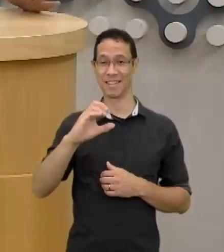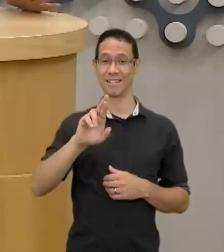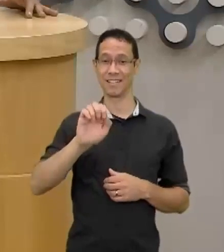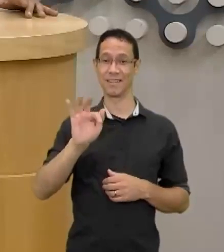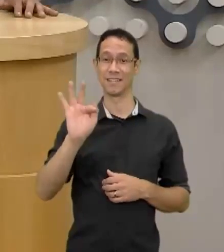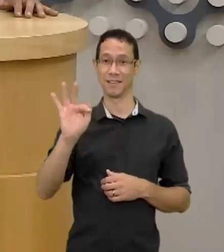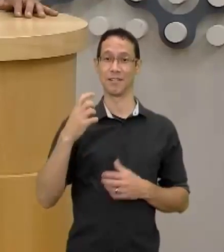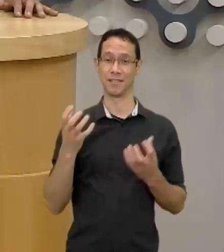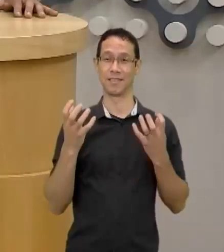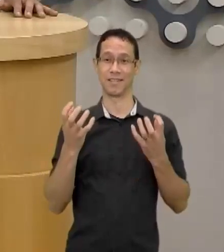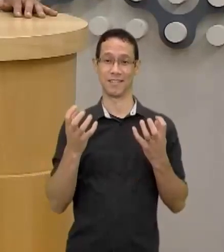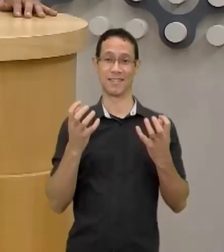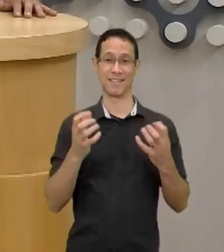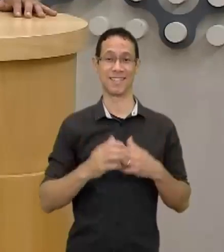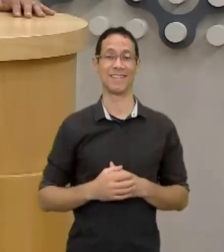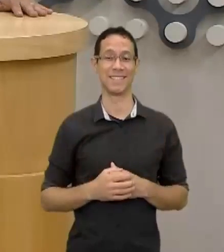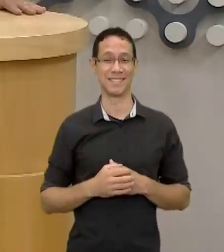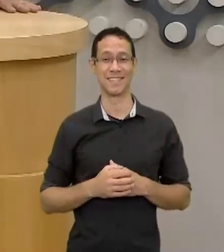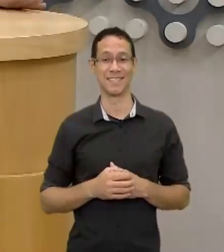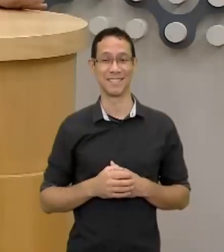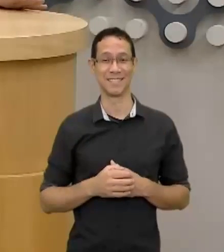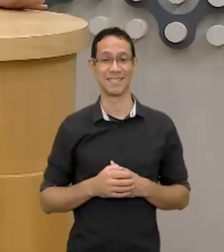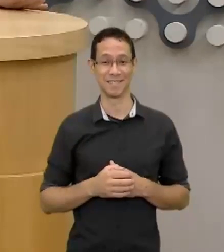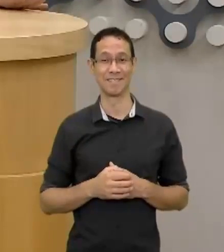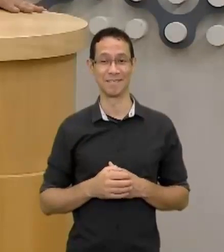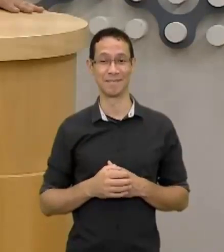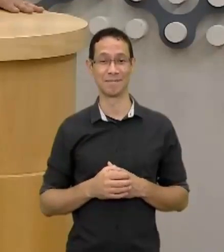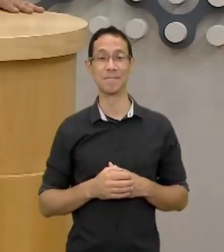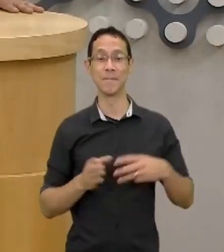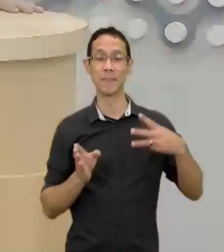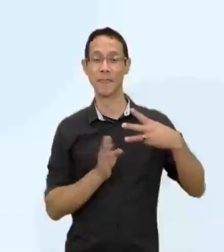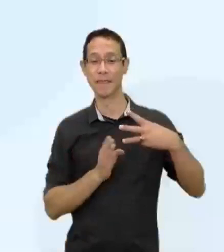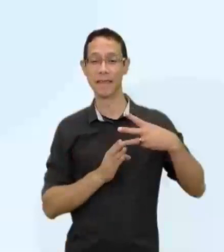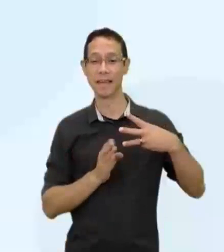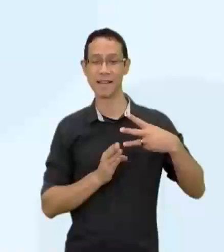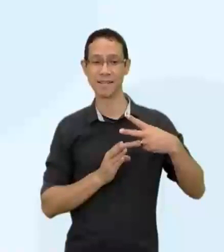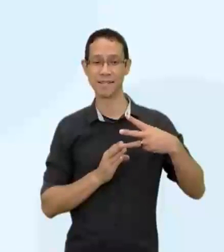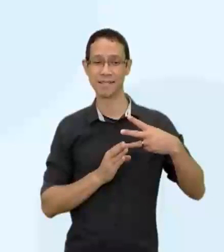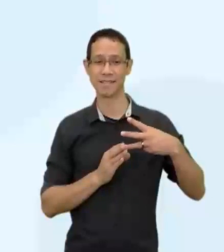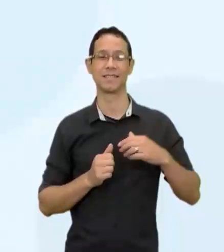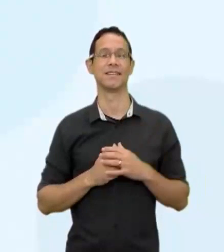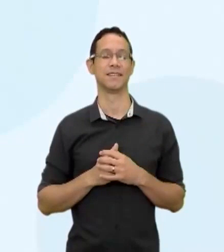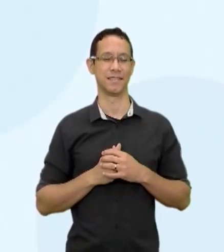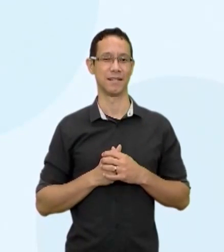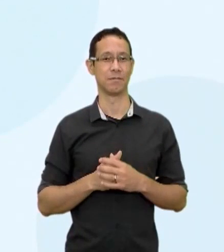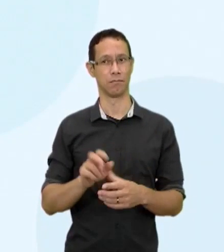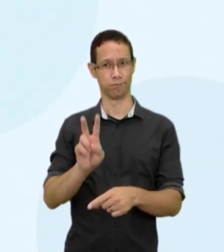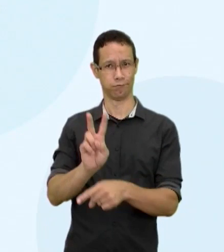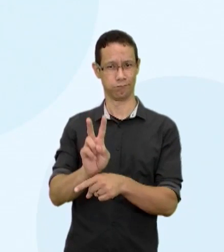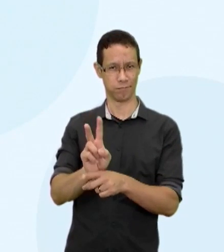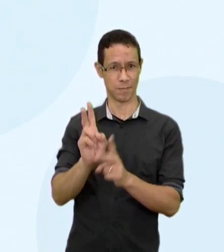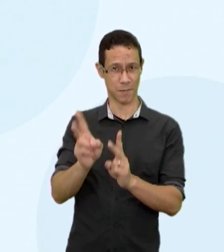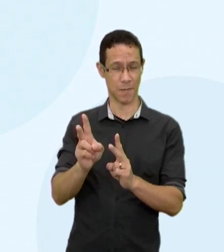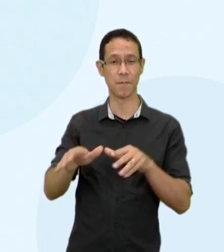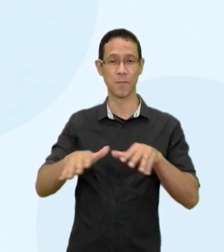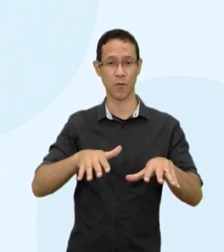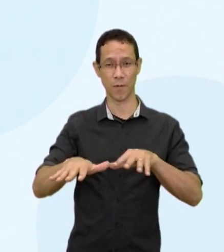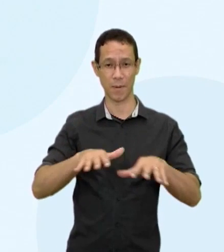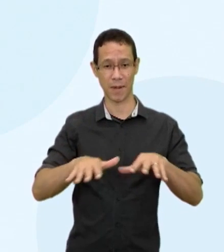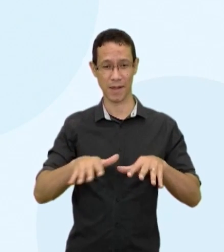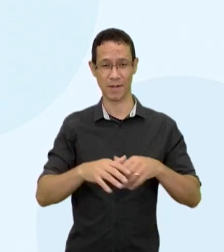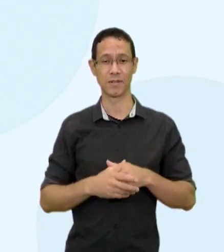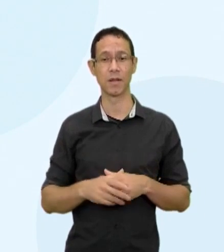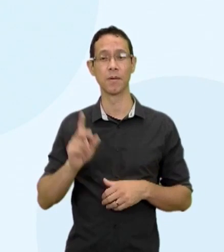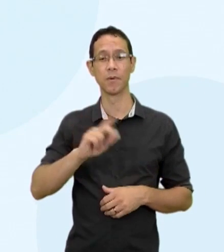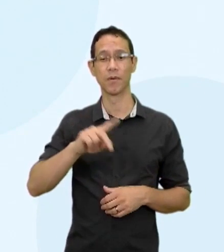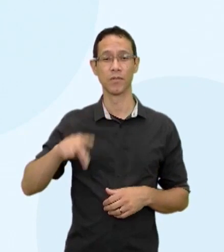verdade, eu quero ter CREF. Vamos lá então. Fisiologia do movimento, qual é a 3, professora? Componente número 3, conservação do movimento com